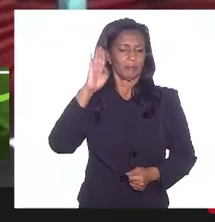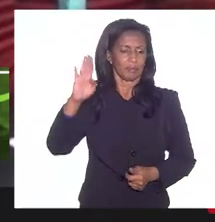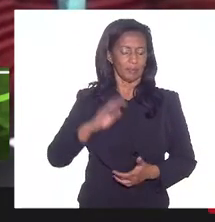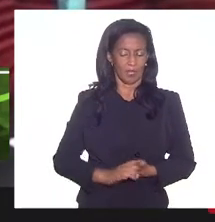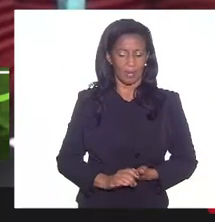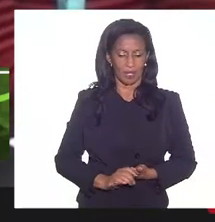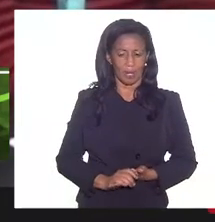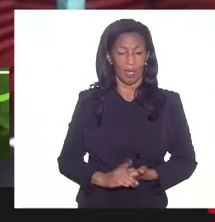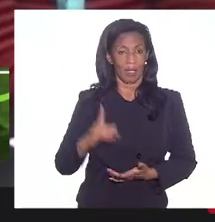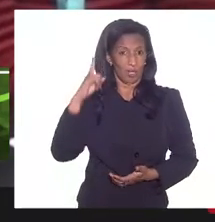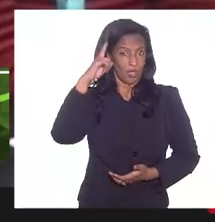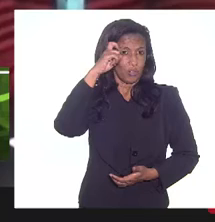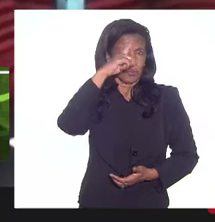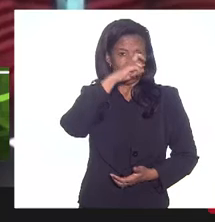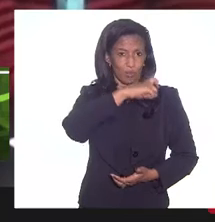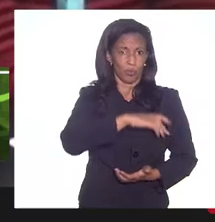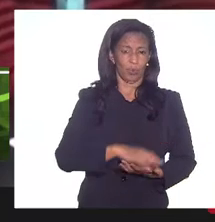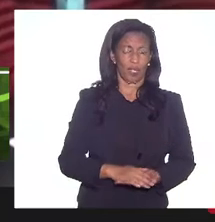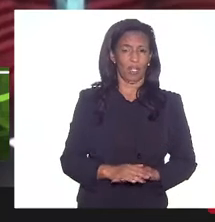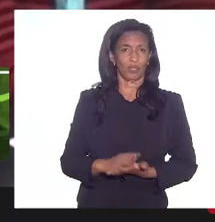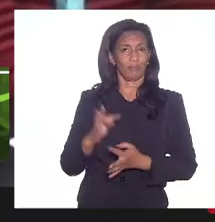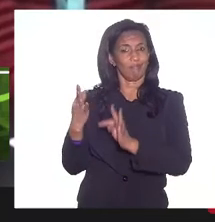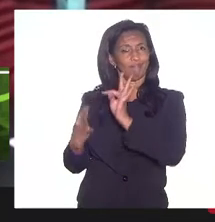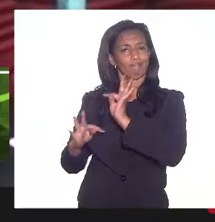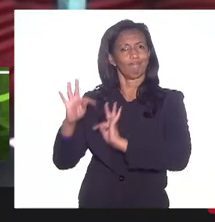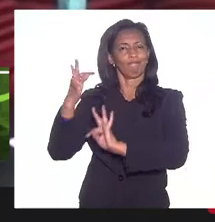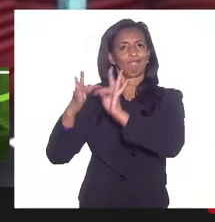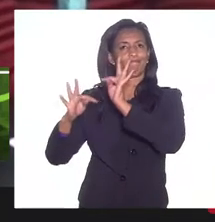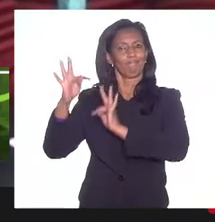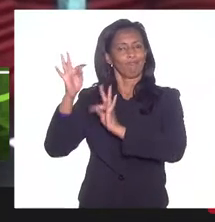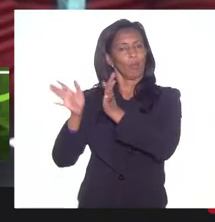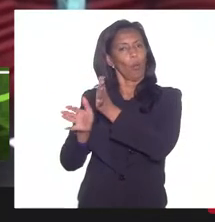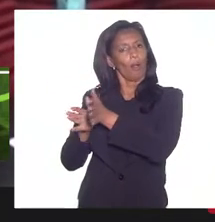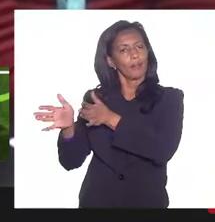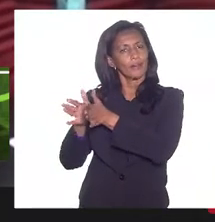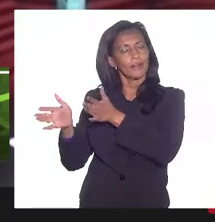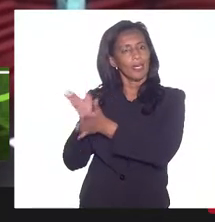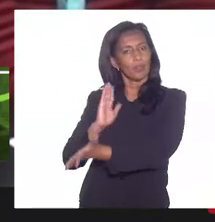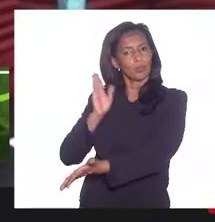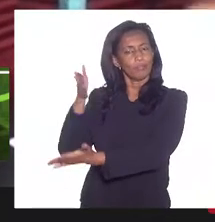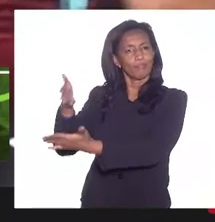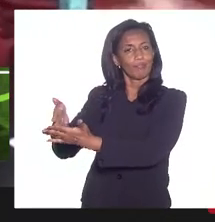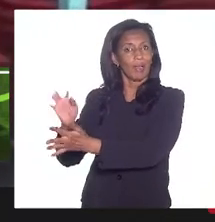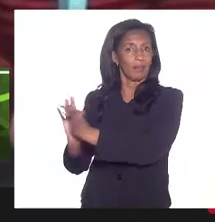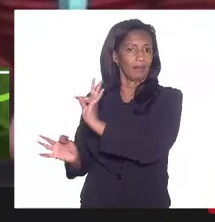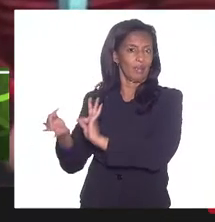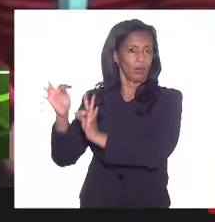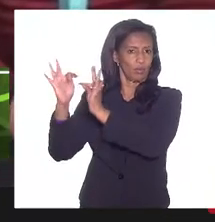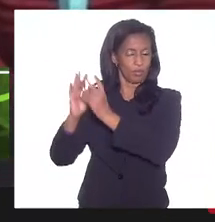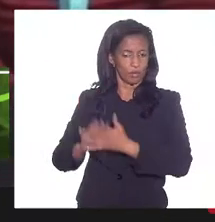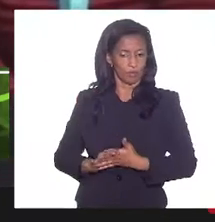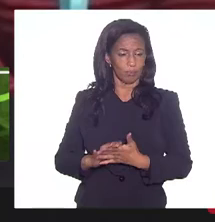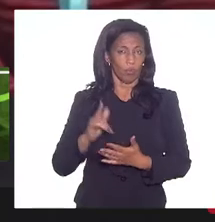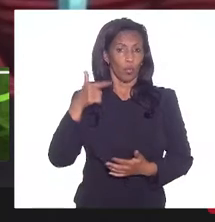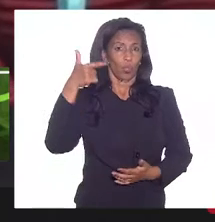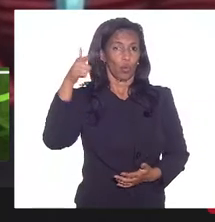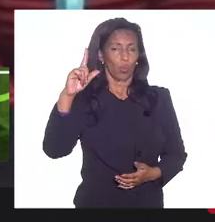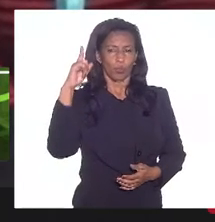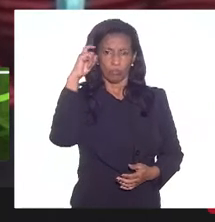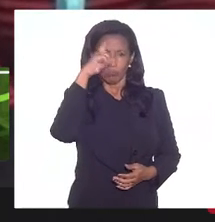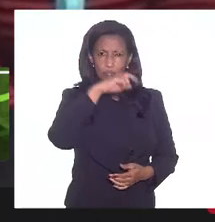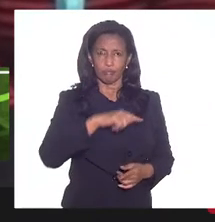a questão da dificuldade do uso da tecnologia do acesso à tecnologia uma outra uma outra